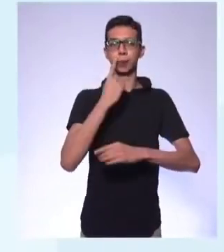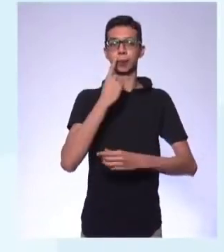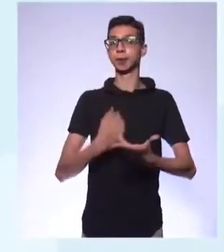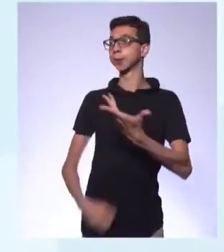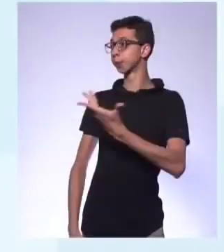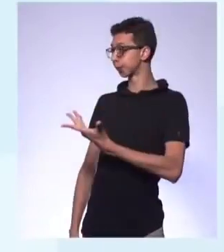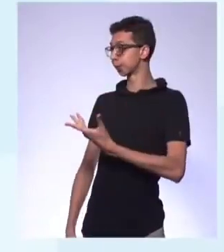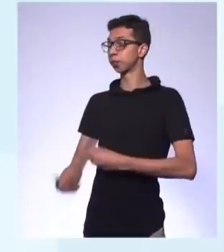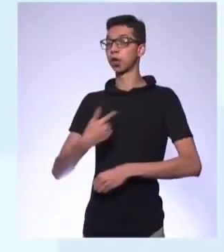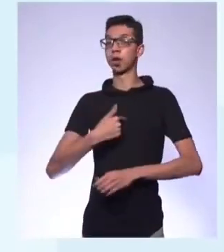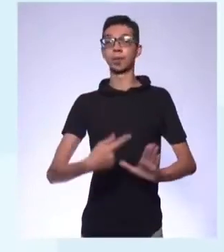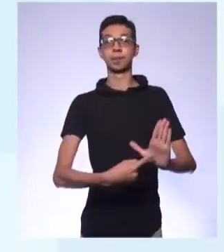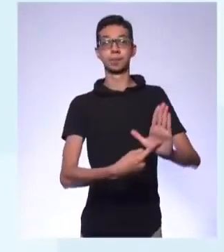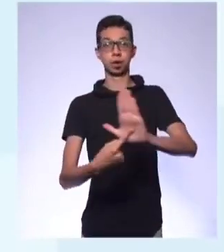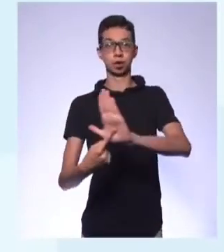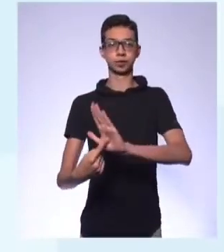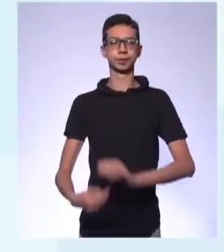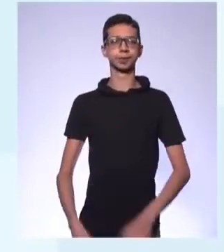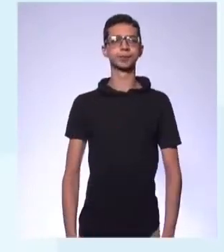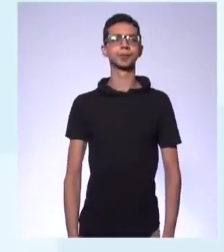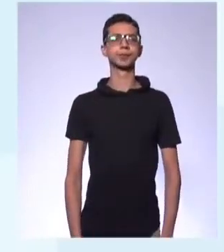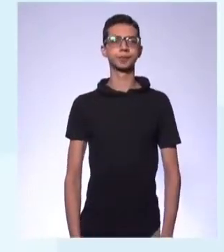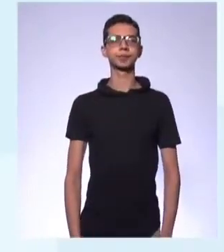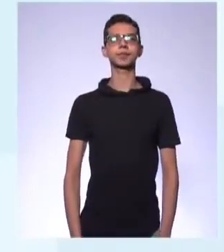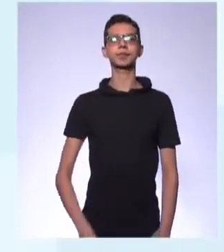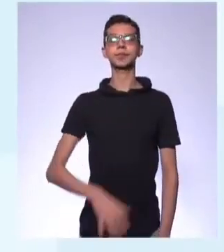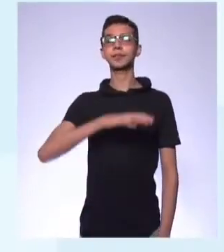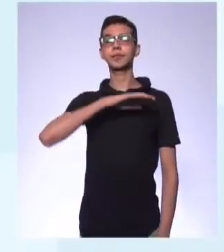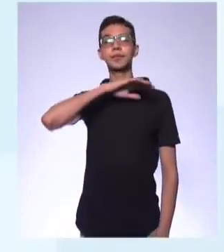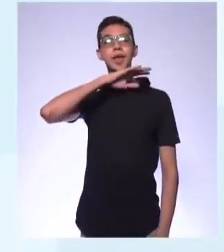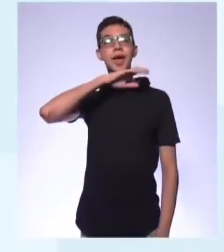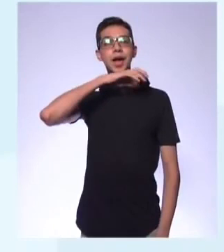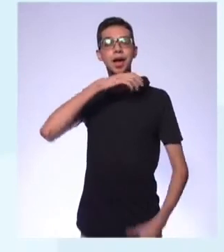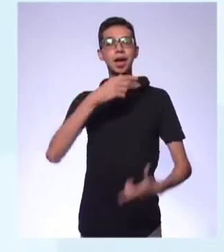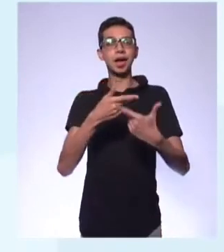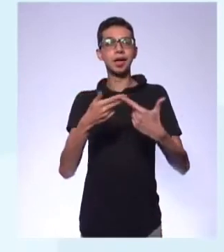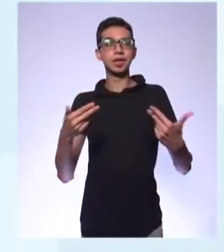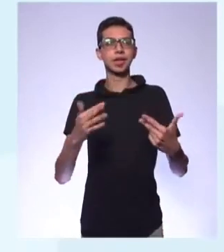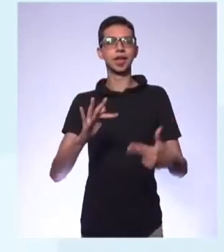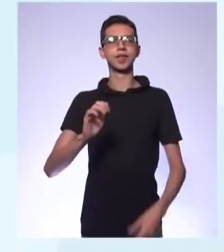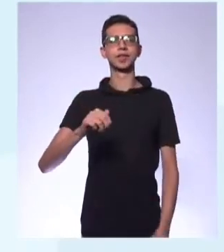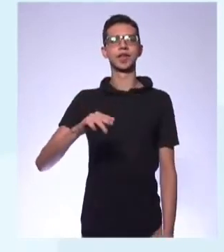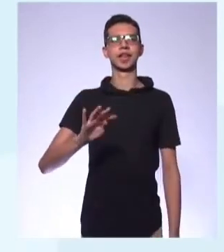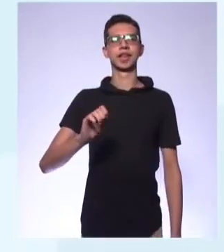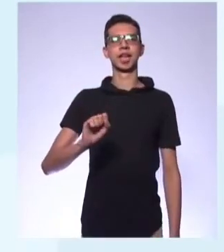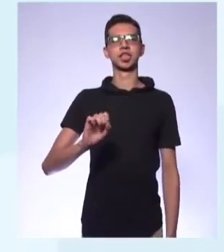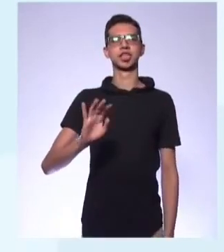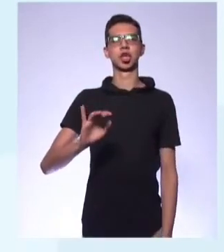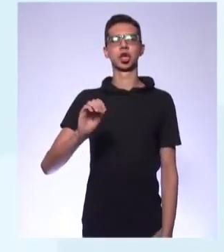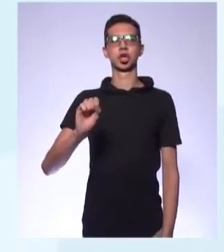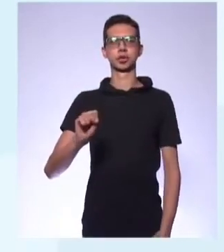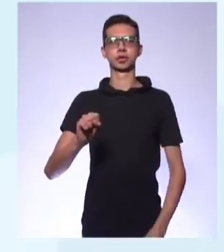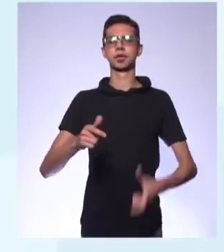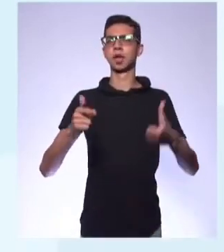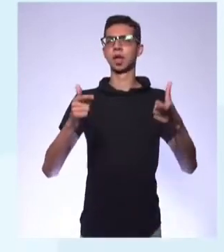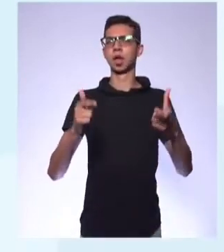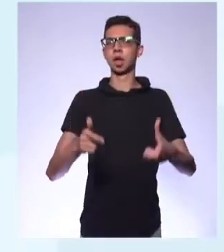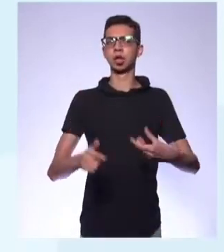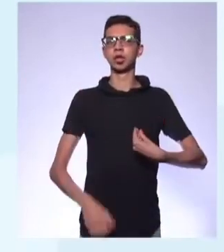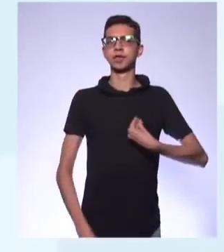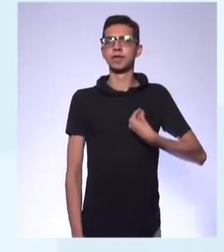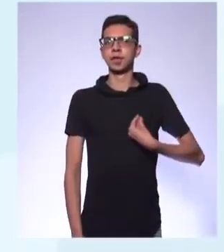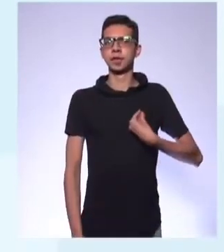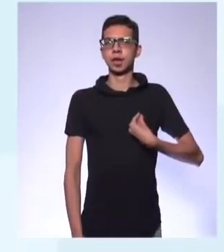e coloquei aí para vocês. Animais fantásticos e onde habitam? Na mala? Que isso? O filme de Harry Potter sem